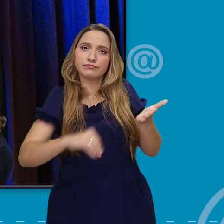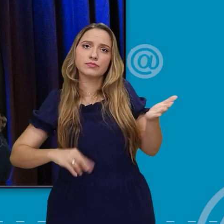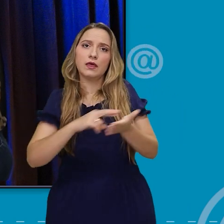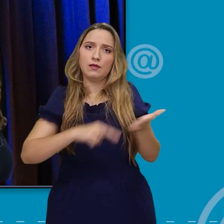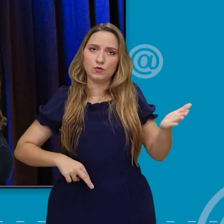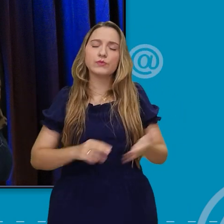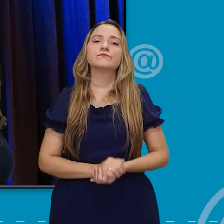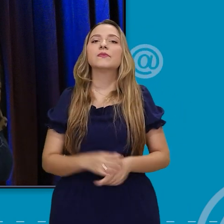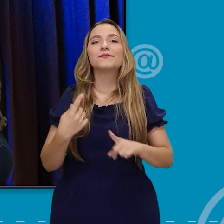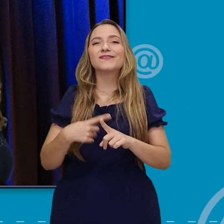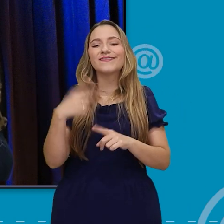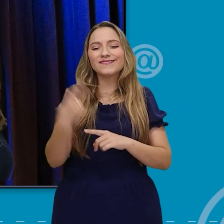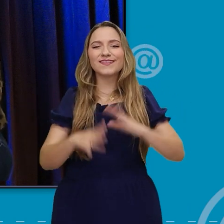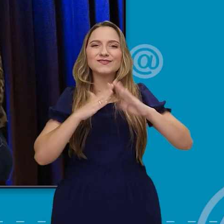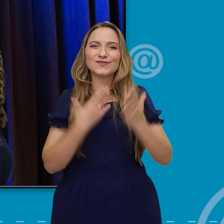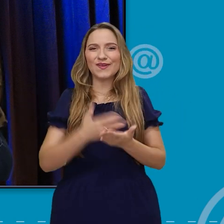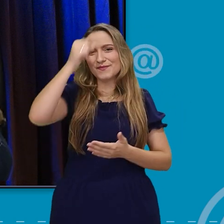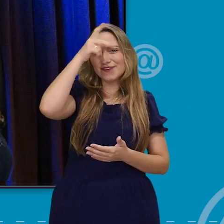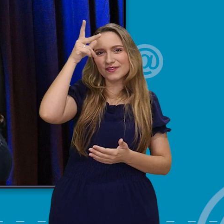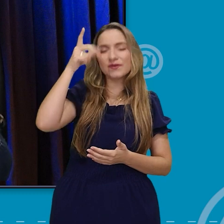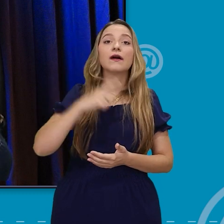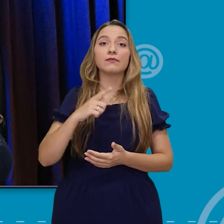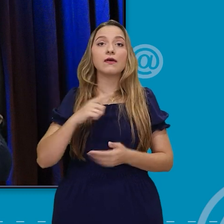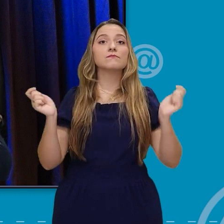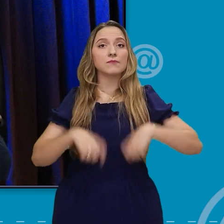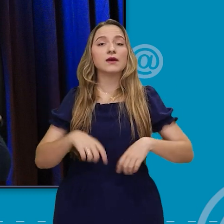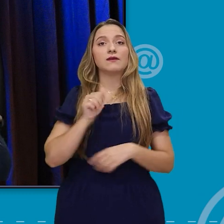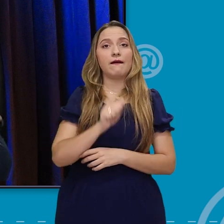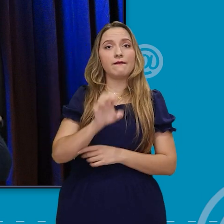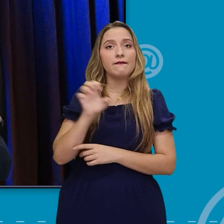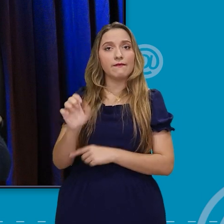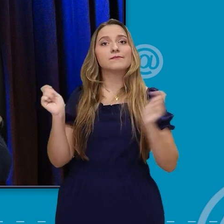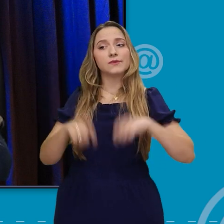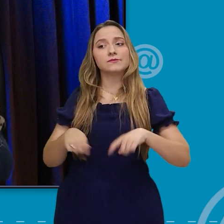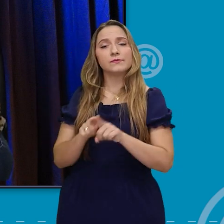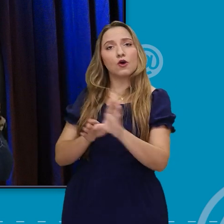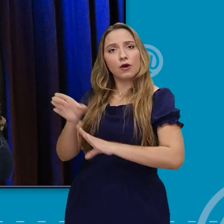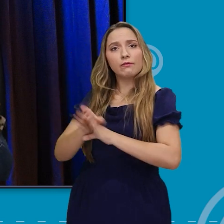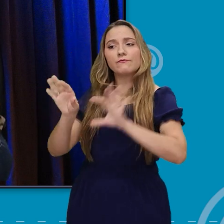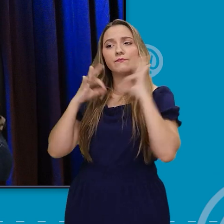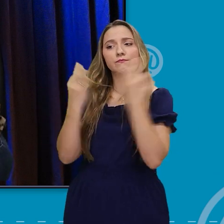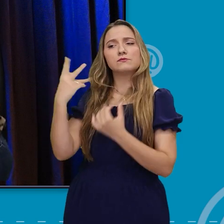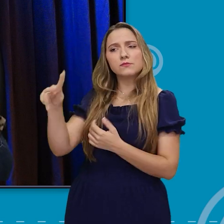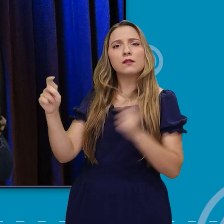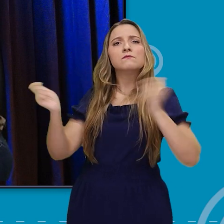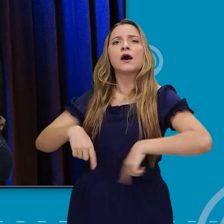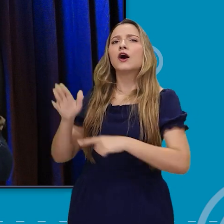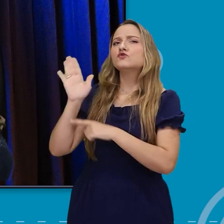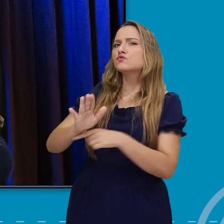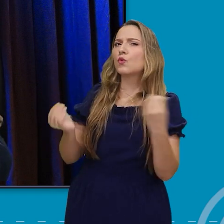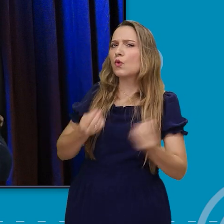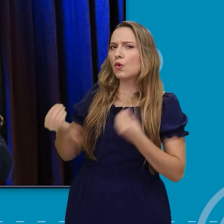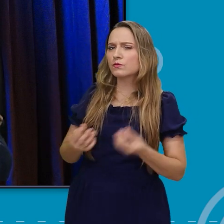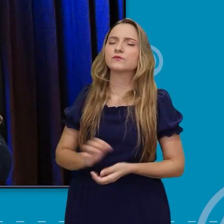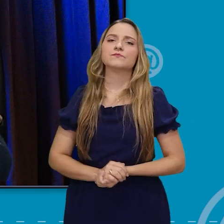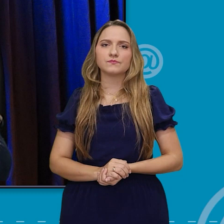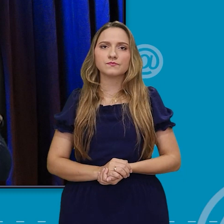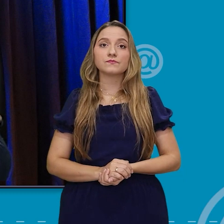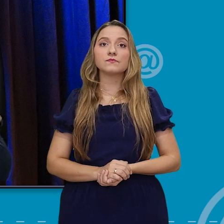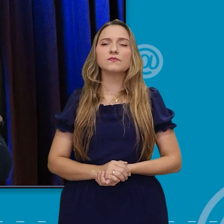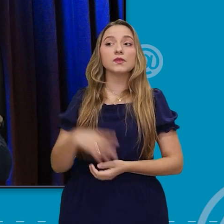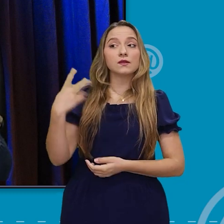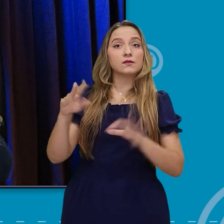família pode fazer e executar. O que é competência da família que foi orientada? Olha, levar para terapia, levar para fono. Isso a família tem que se envolver